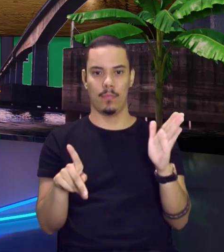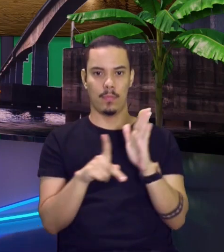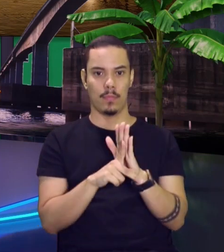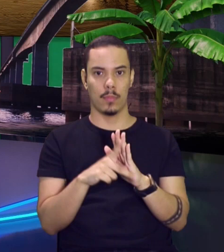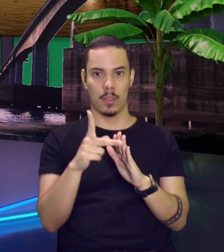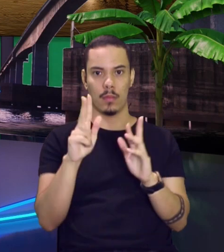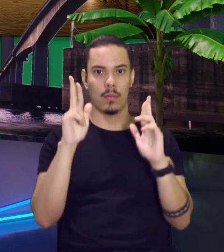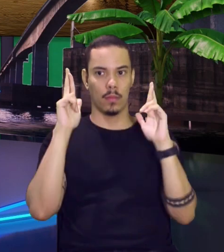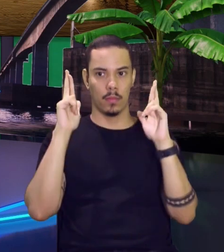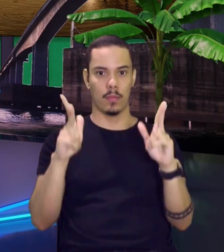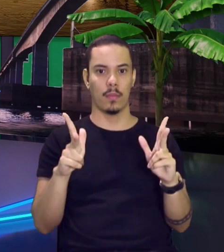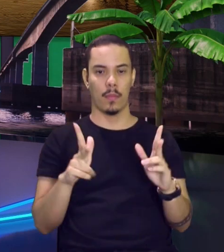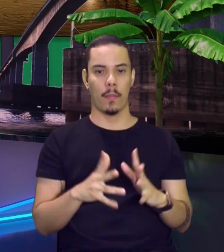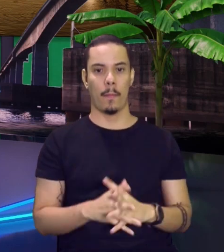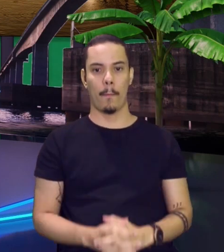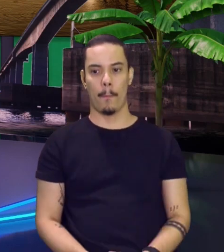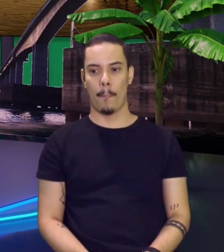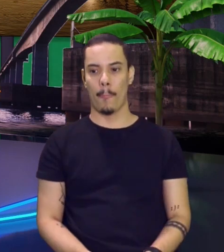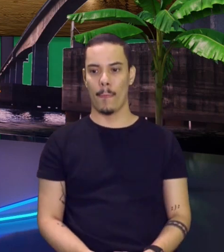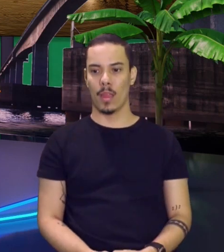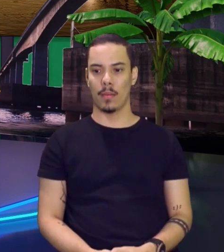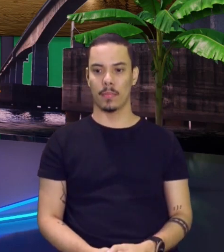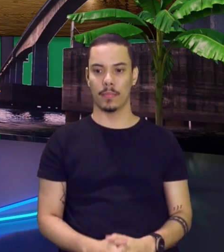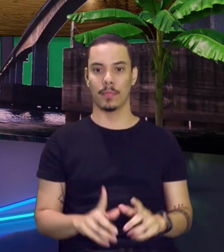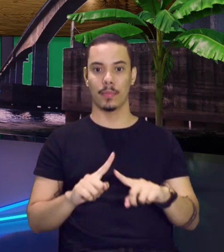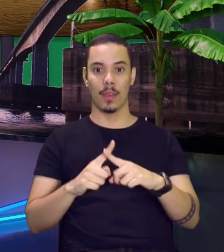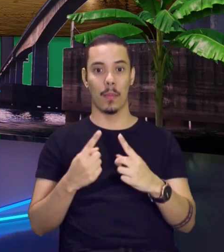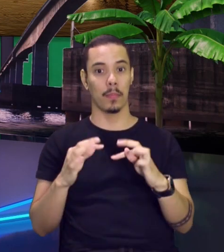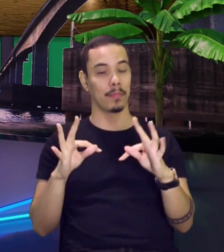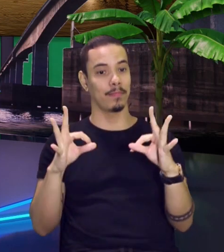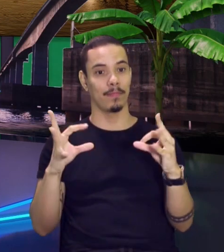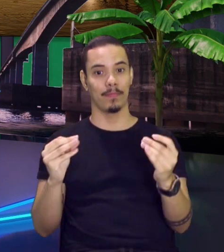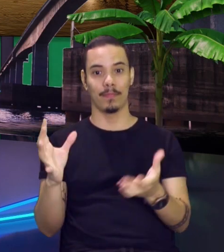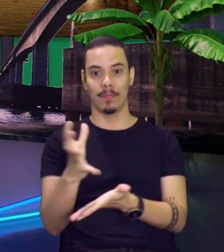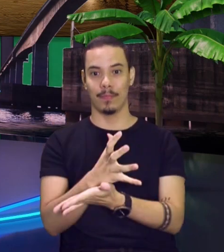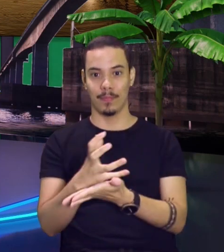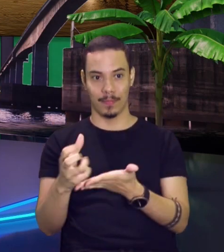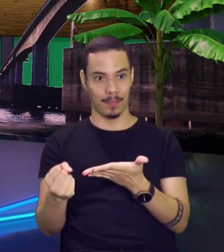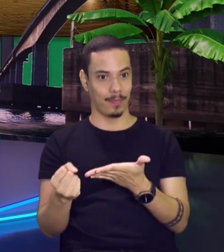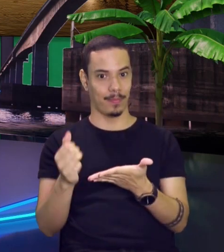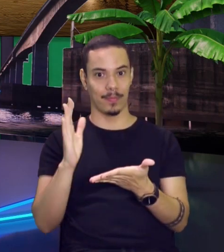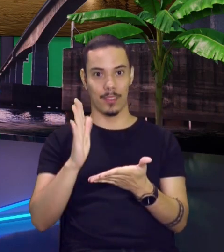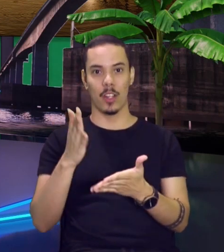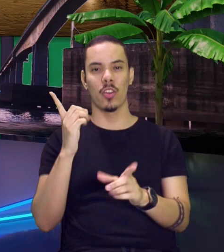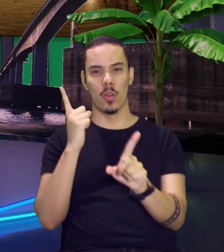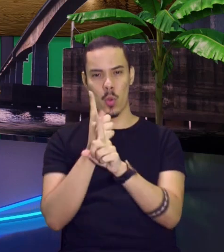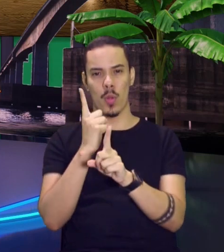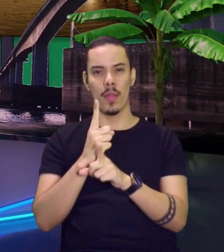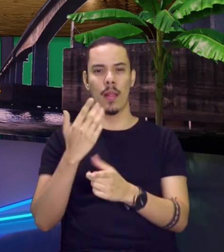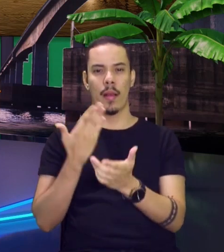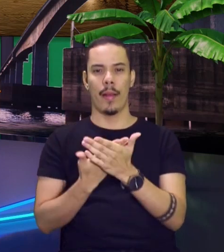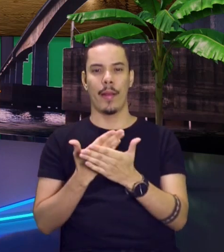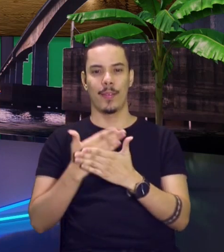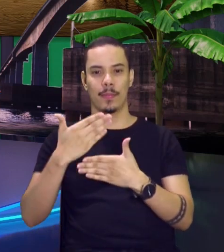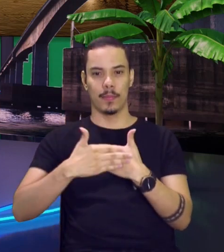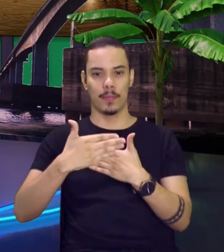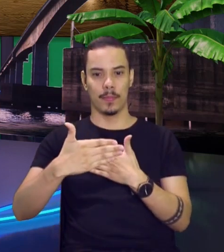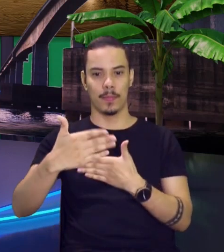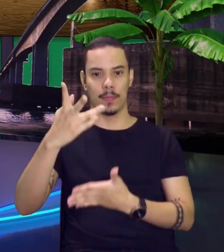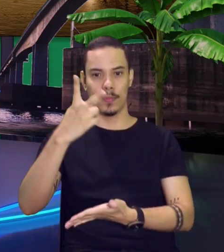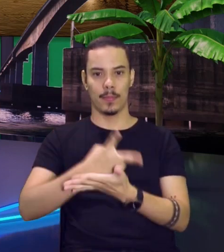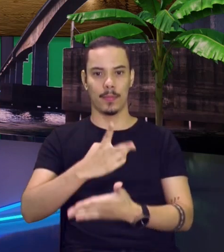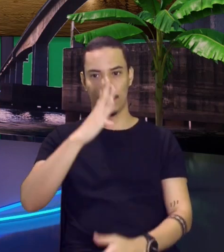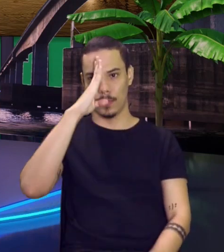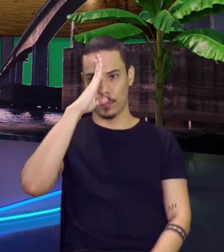fazer uma diferença. Mas claro, como tudo passa rápido, nós iremos nos encontrar por mais outras aulas e sempre